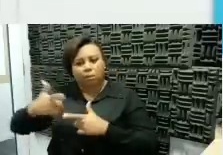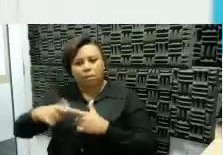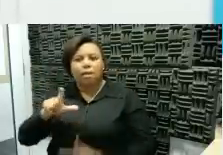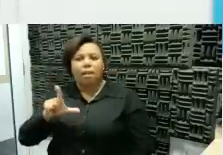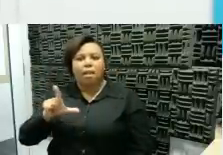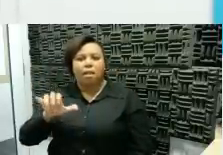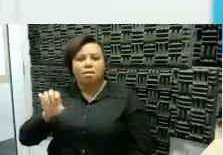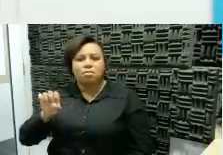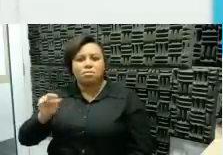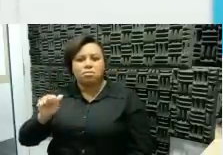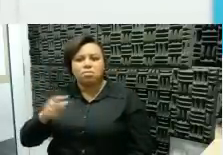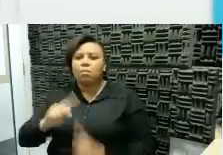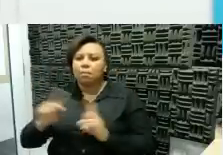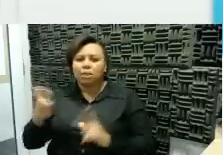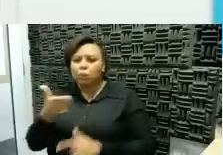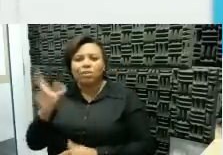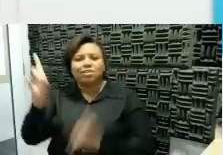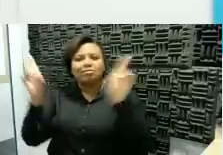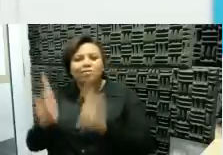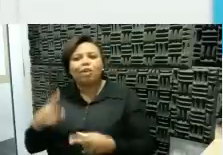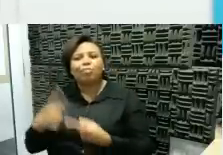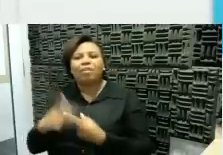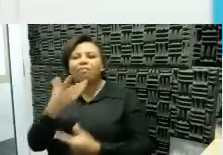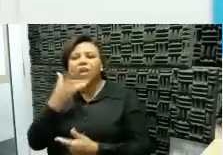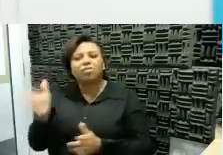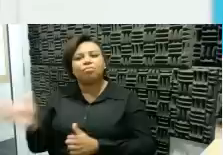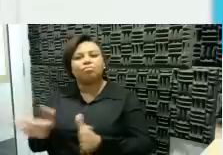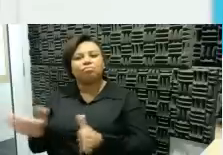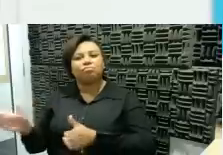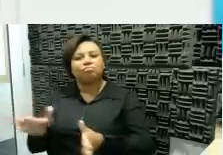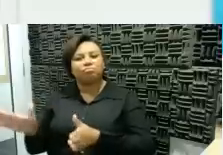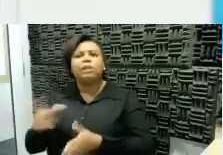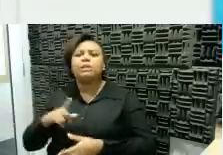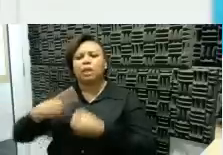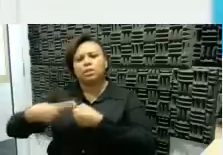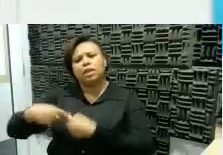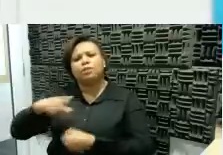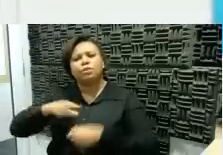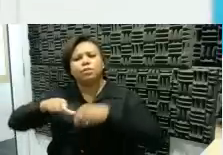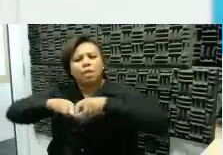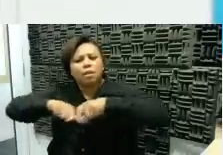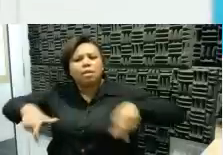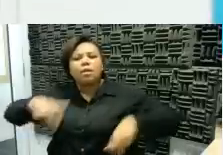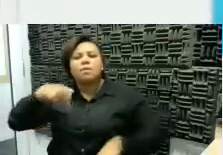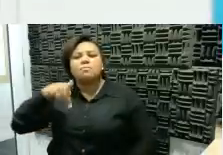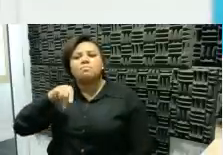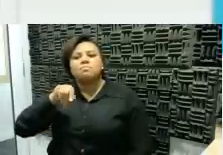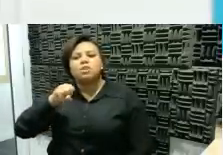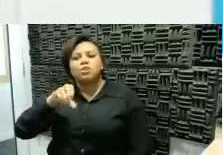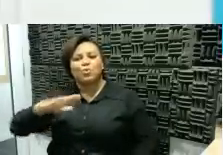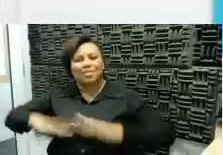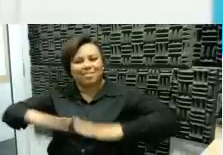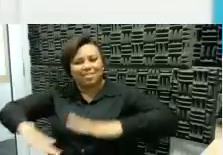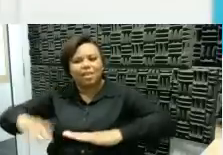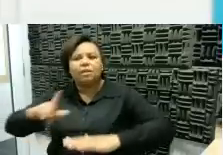acesso a tudo cidades que tem piso tátil que as sinaleiras tê um som para avisar as pessoas cegas na hora que elas